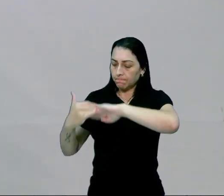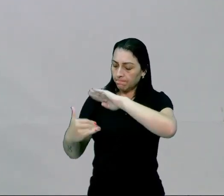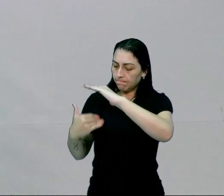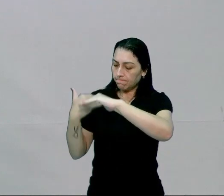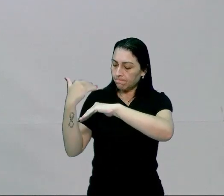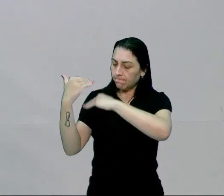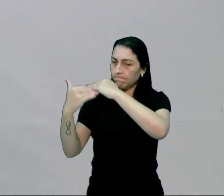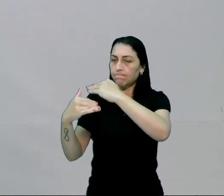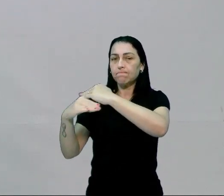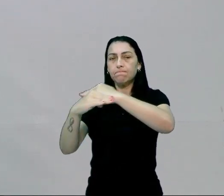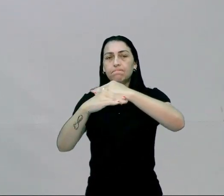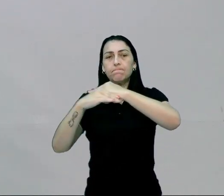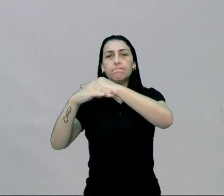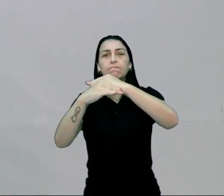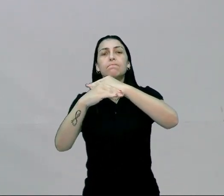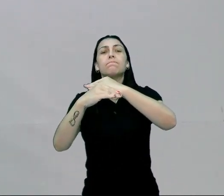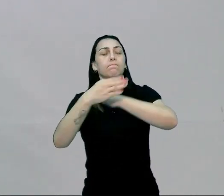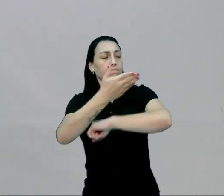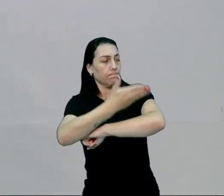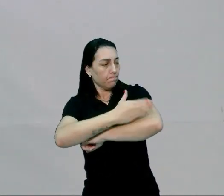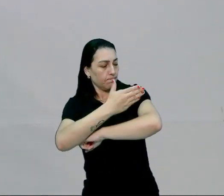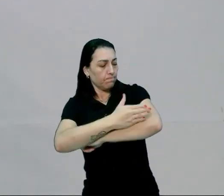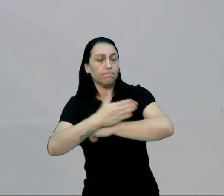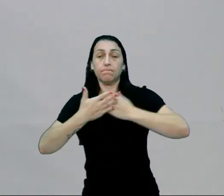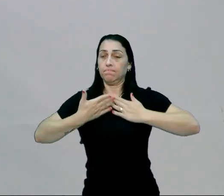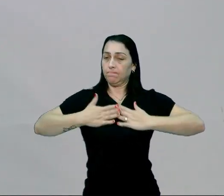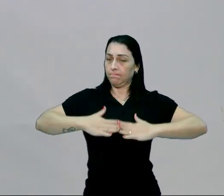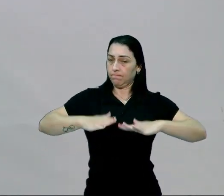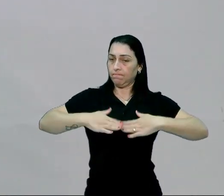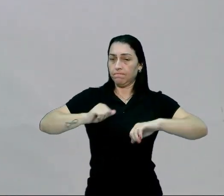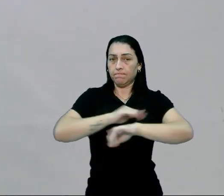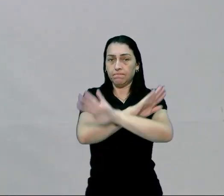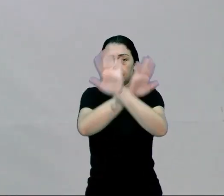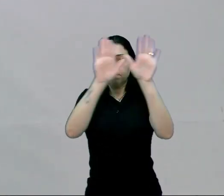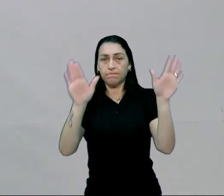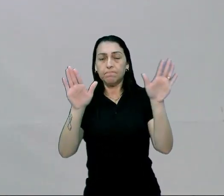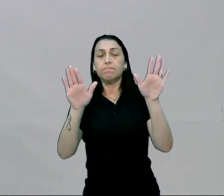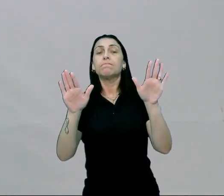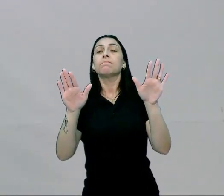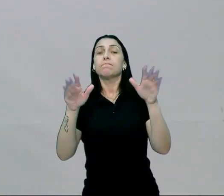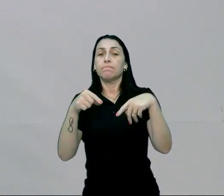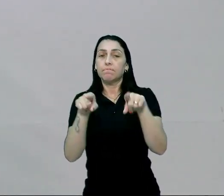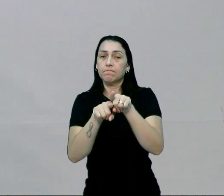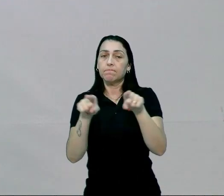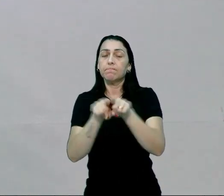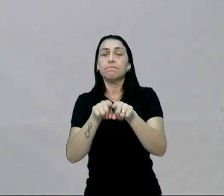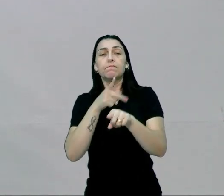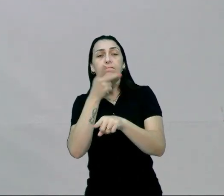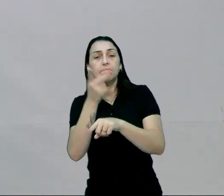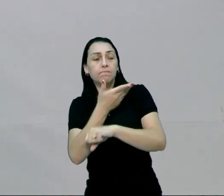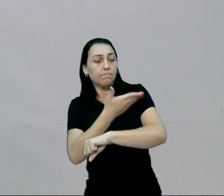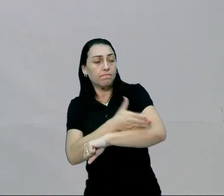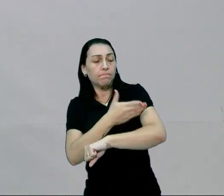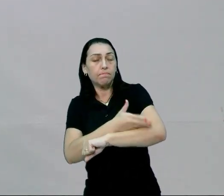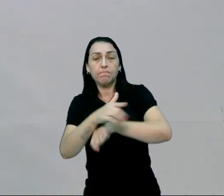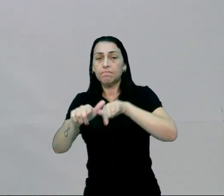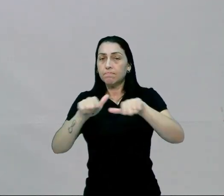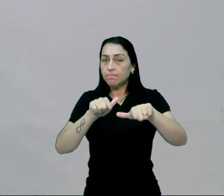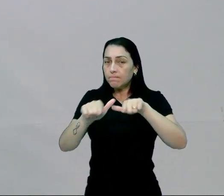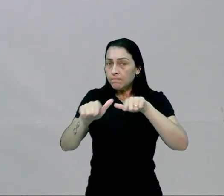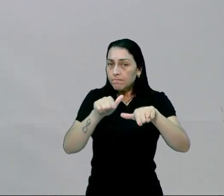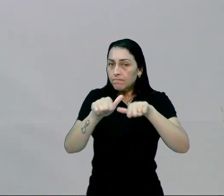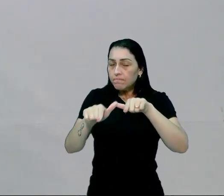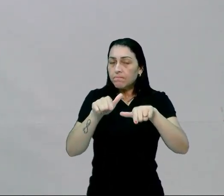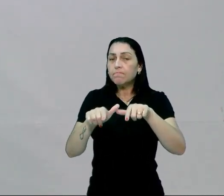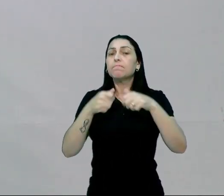forma igualitária aquela prática, tranquilo? É claro que nesse tipo de performance, aqui a gente está falando praticamente de trabalho, e o trabalho